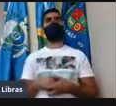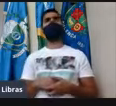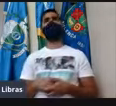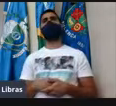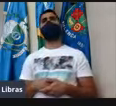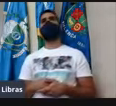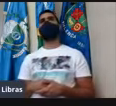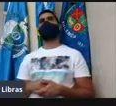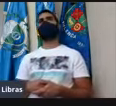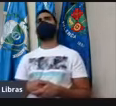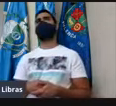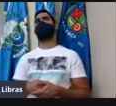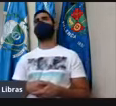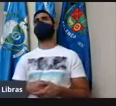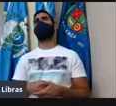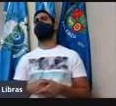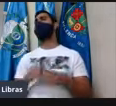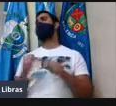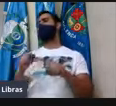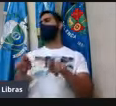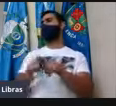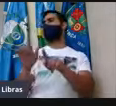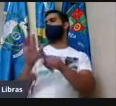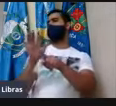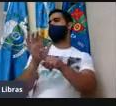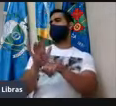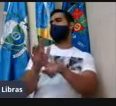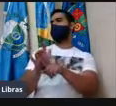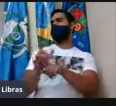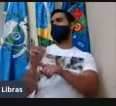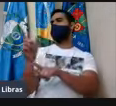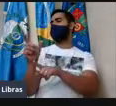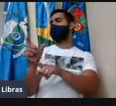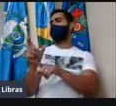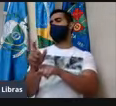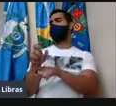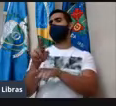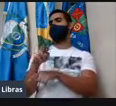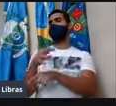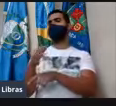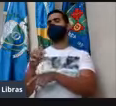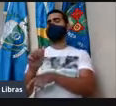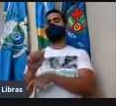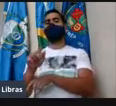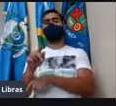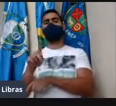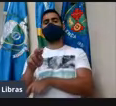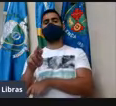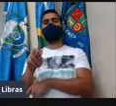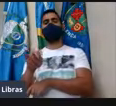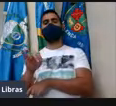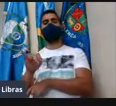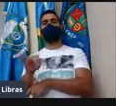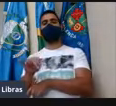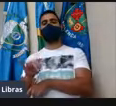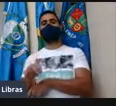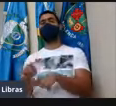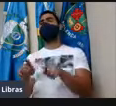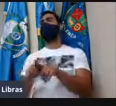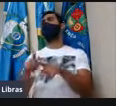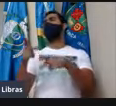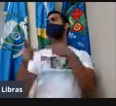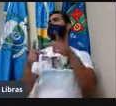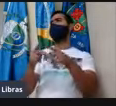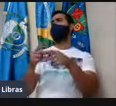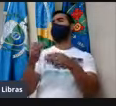fazem com que possa engordar um pouquinho a situação de receitas do PREV. Eu queria que você falasse um pouco para a gente